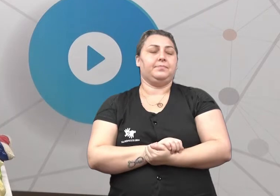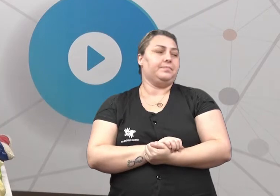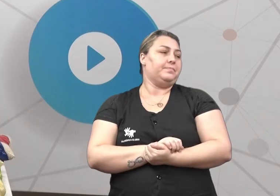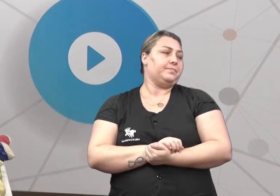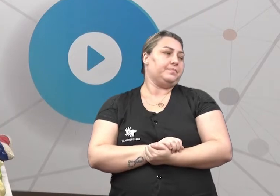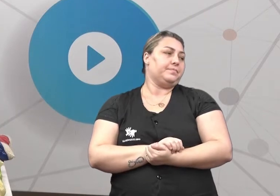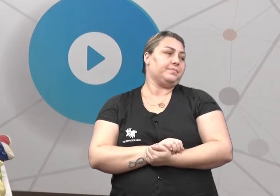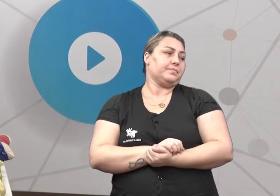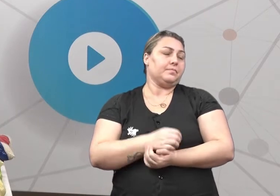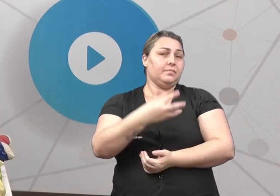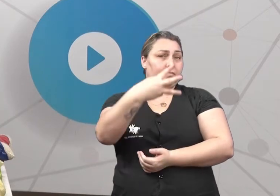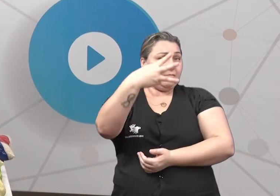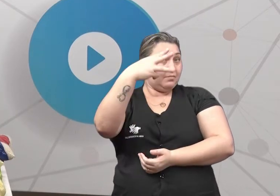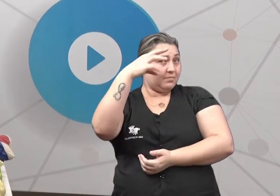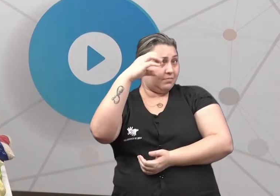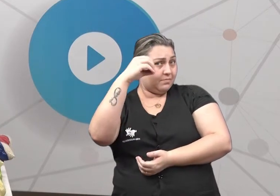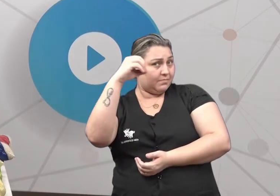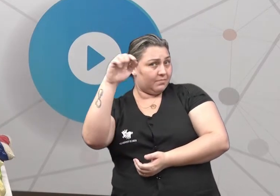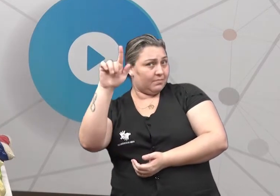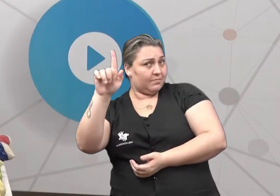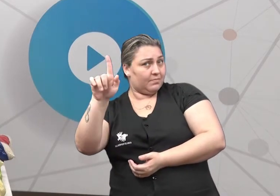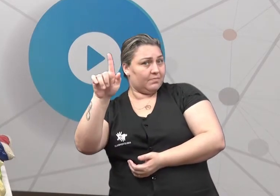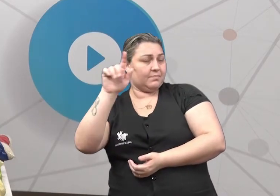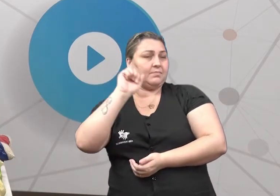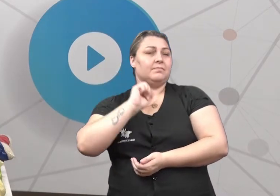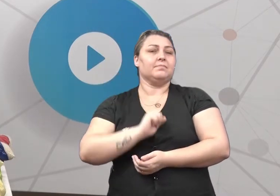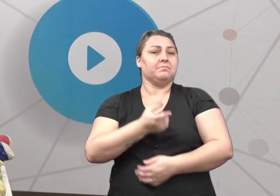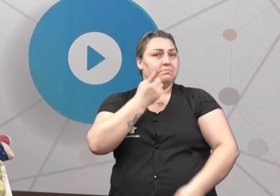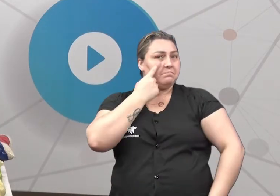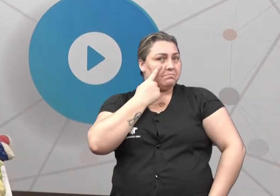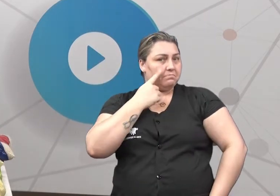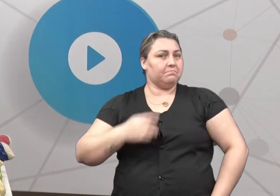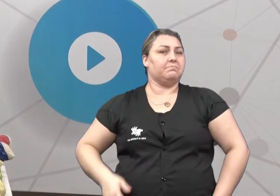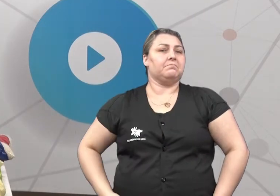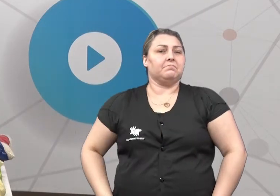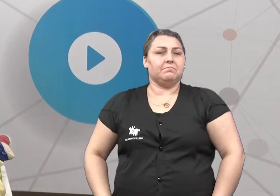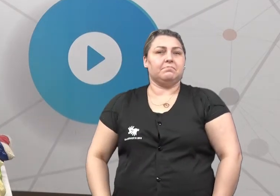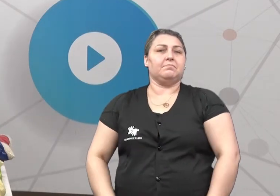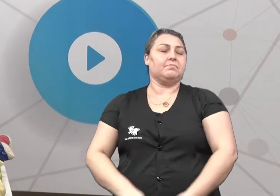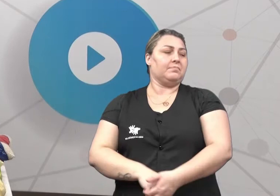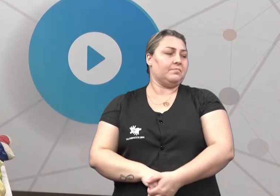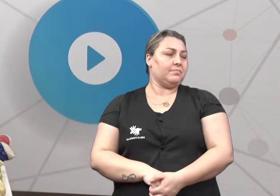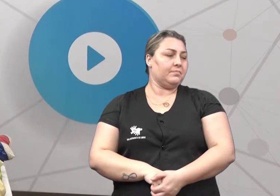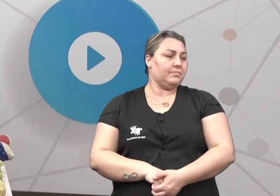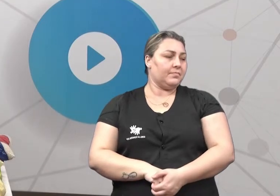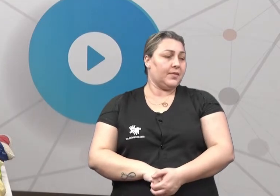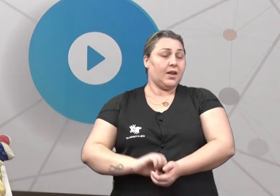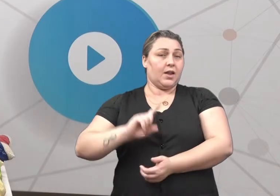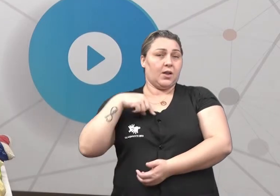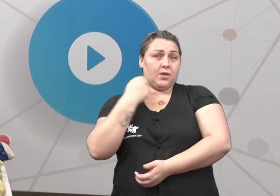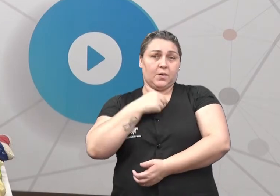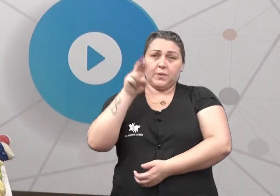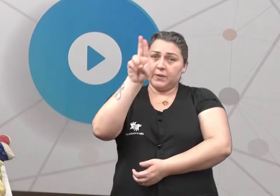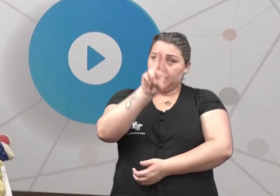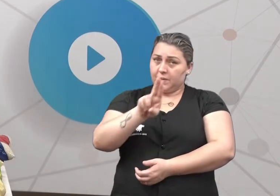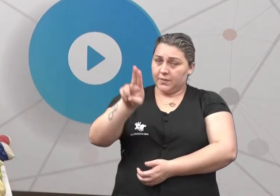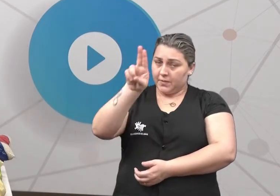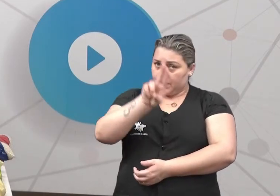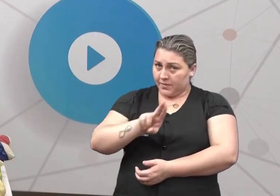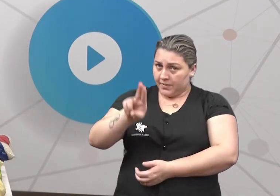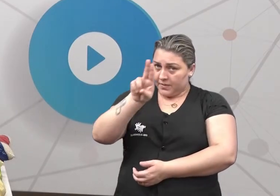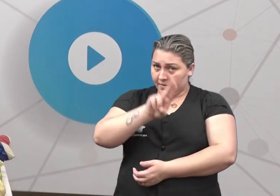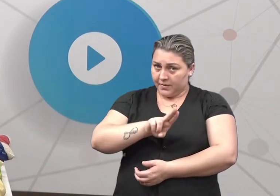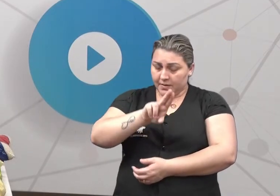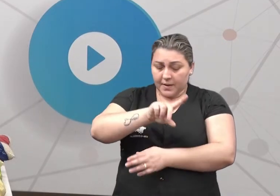aí 300 gramas, tá vendo só? Então, nós utilizamos, o instrumento que